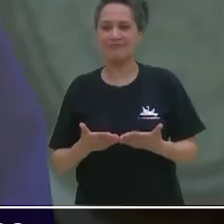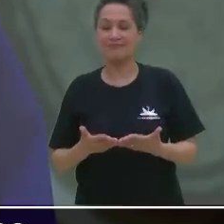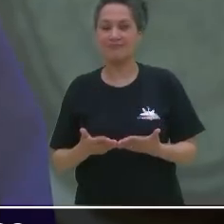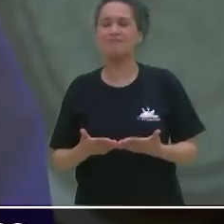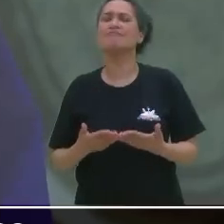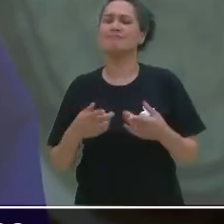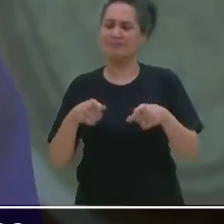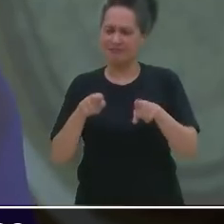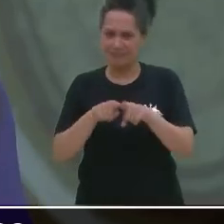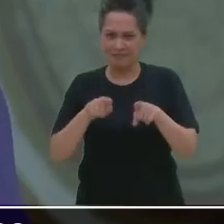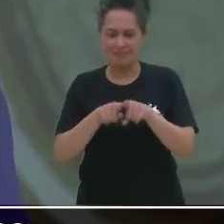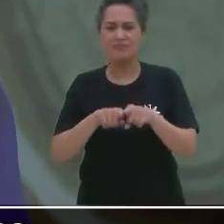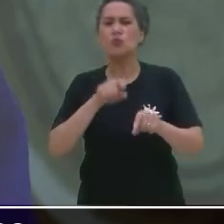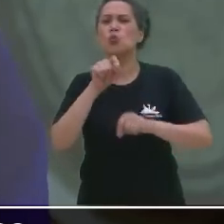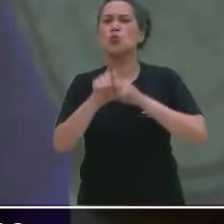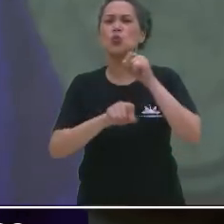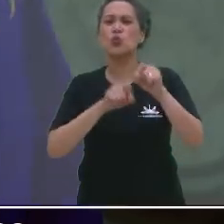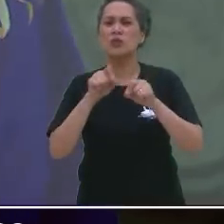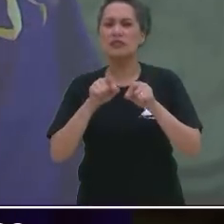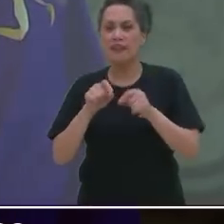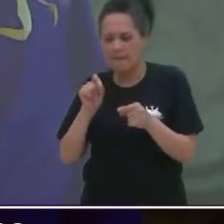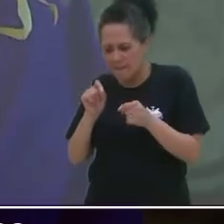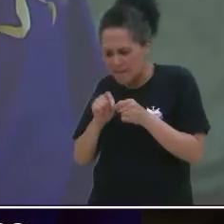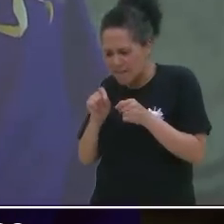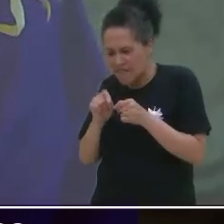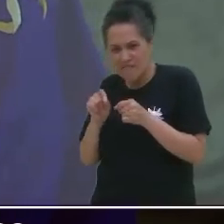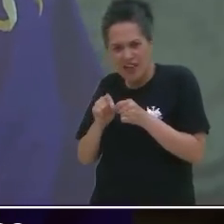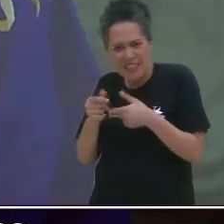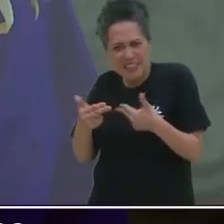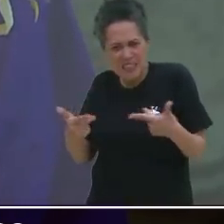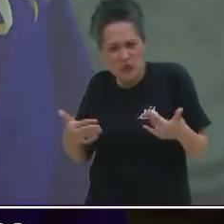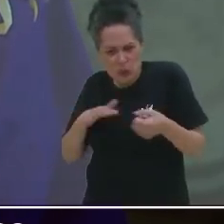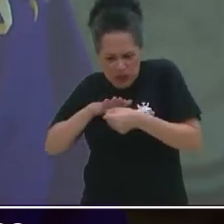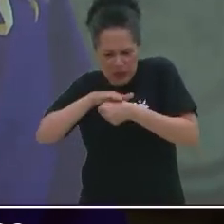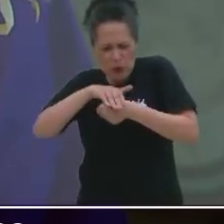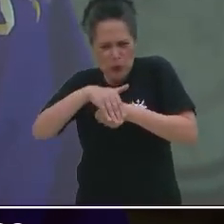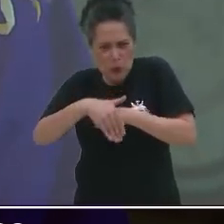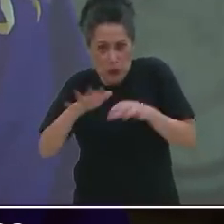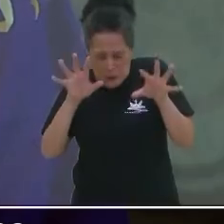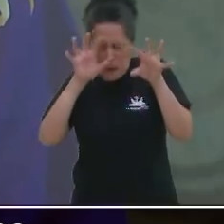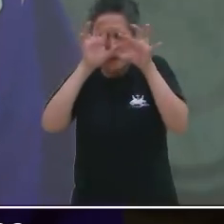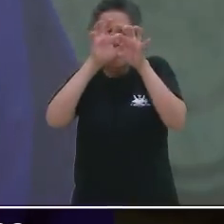Despoje-se das ações das trevas. Lá embaixo ele vai dizer: